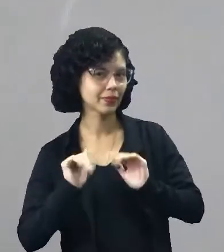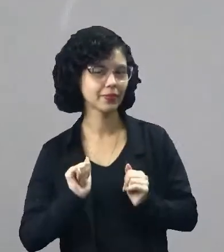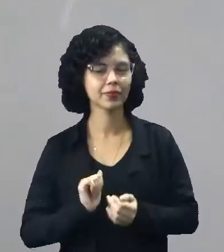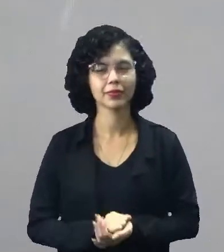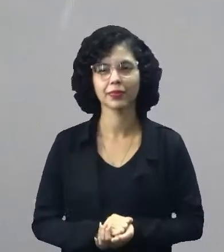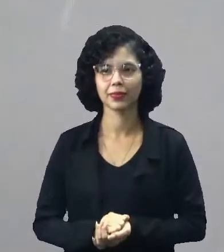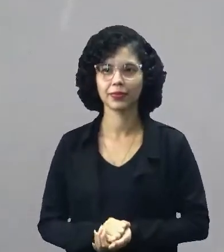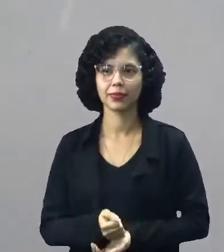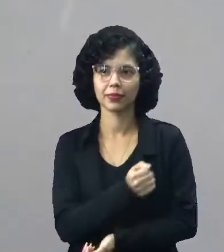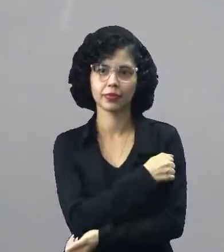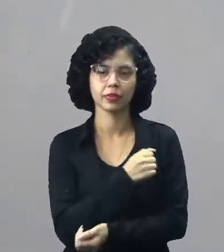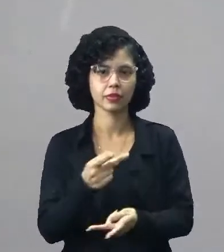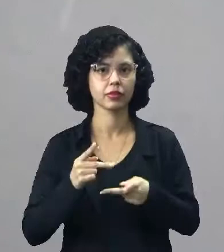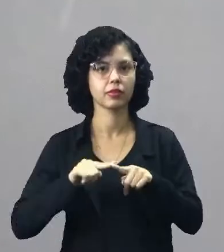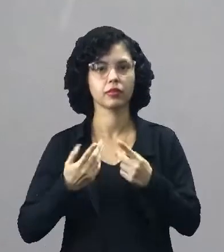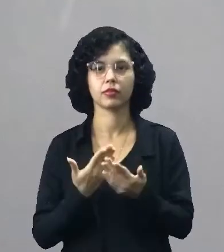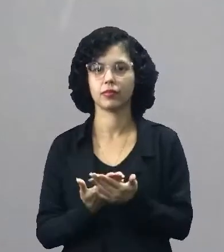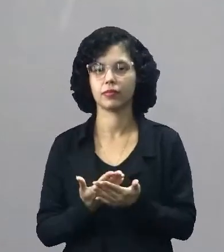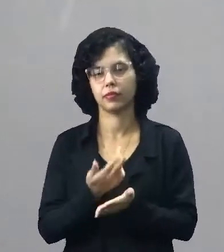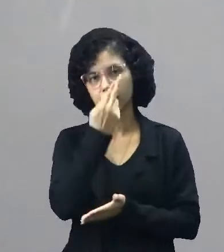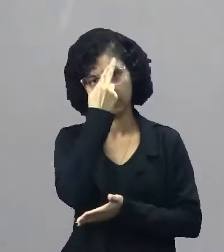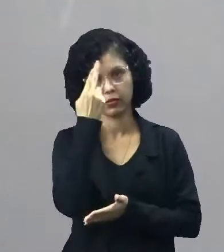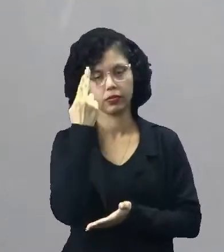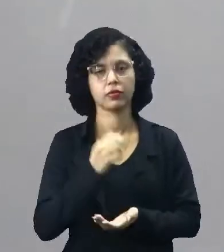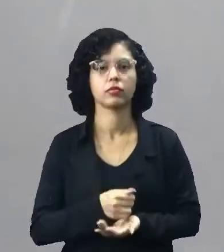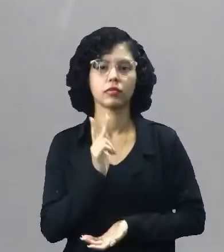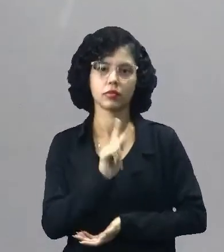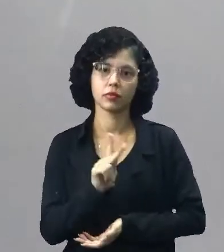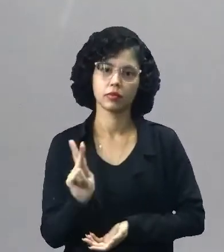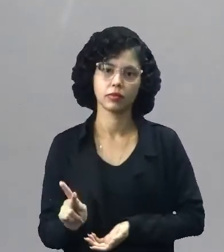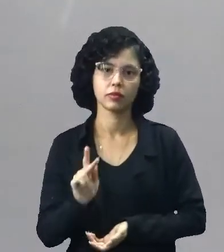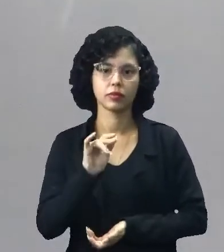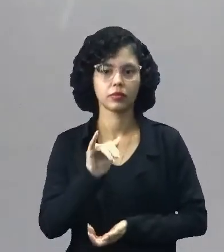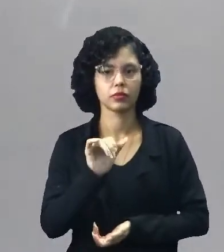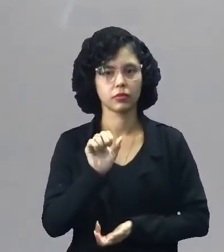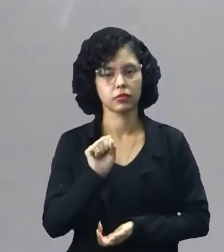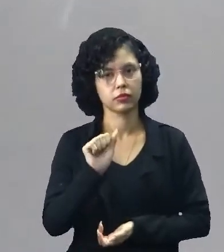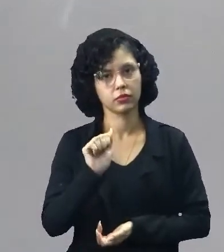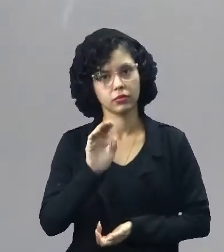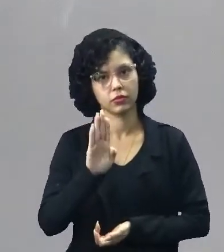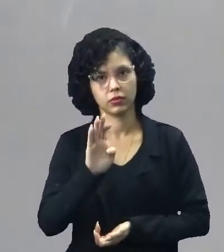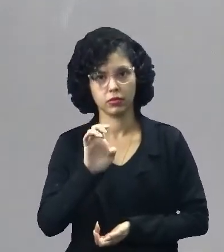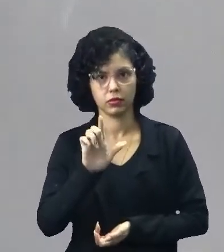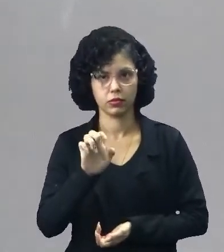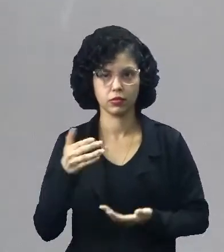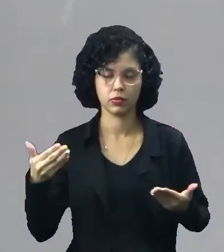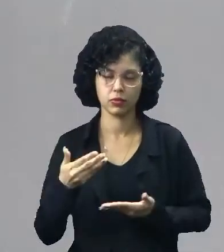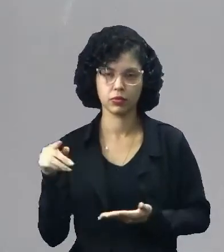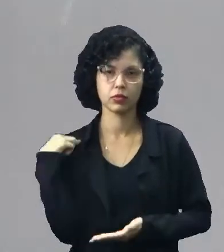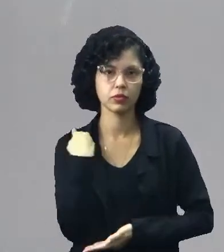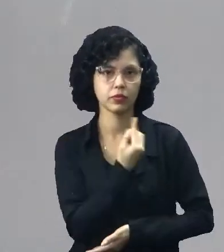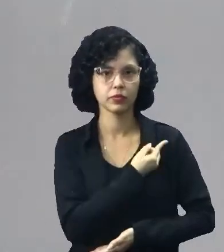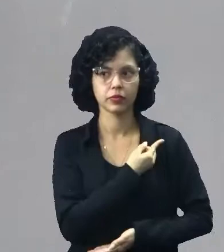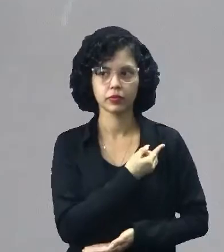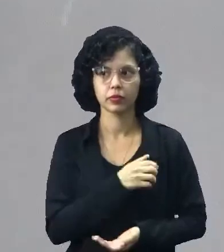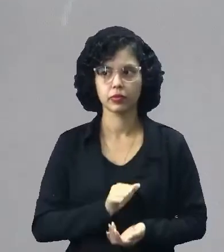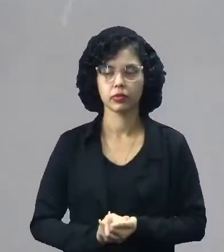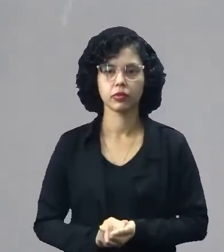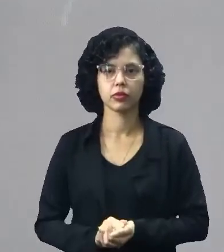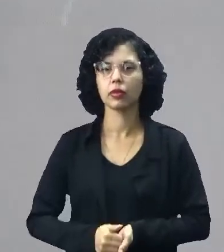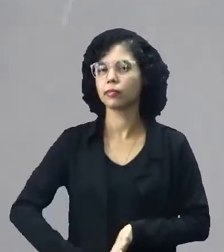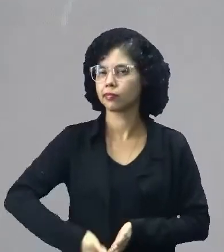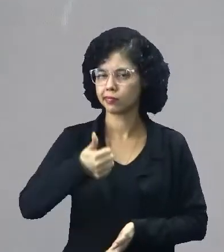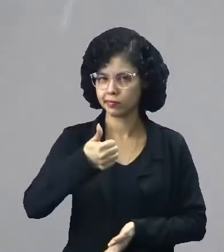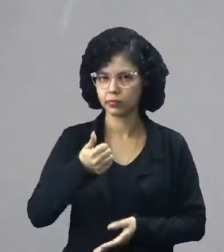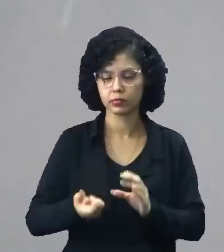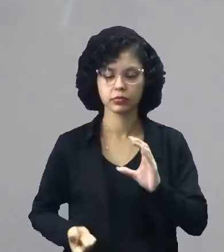Olá, alunos e alunos. Bem-vindos a mais uma aula de História. Eu sou a professora Isabelle. Na aula de hoje, nós vamos falar sobre os aspectos